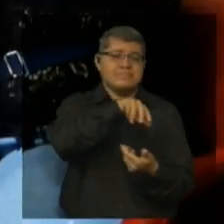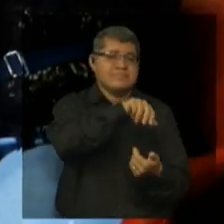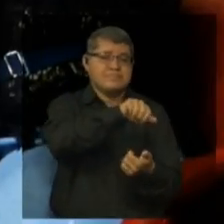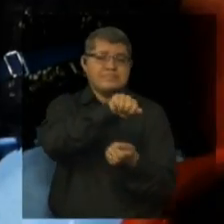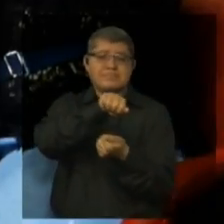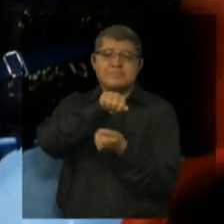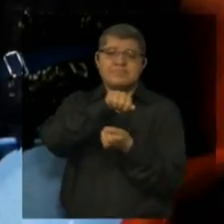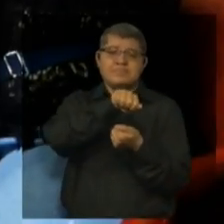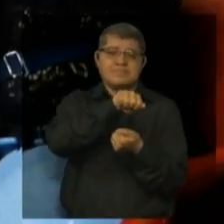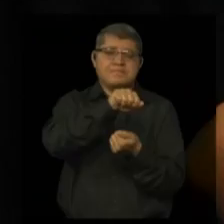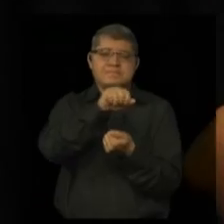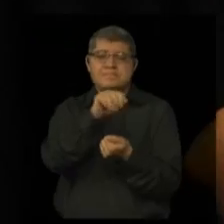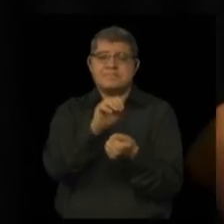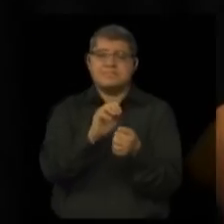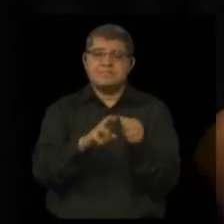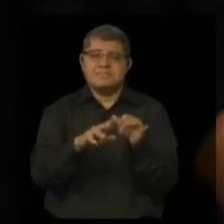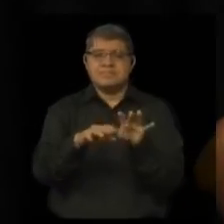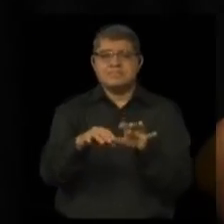mundial.